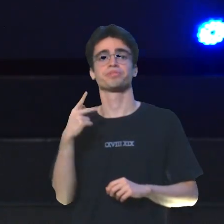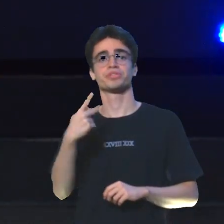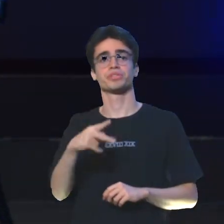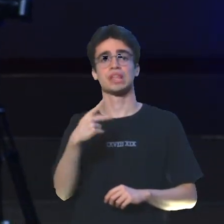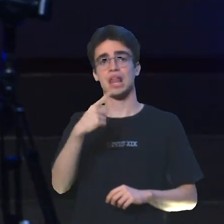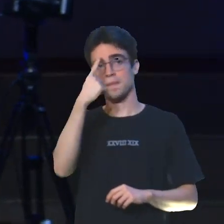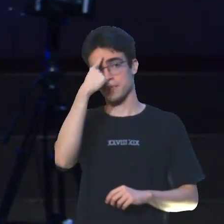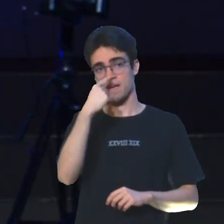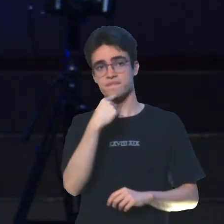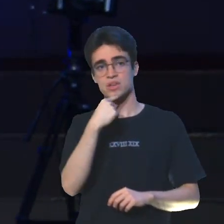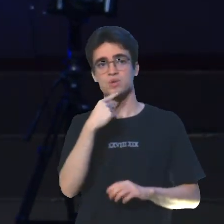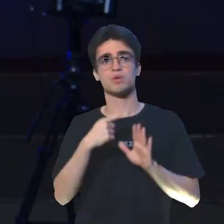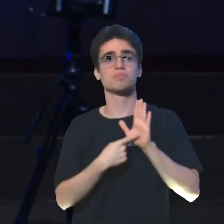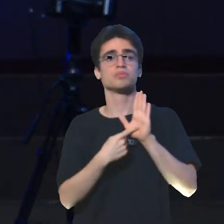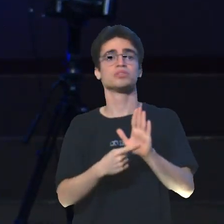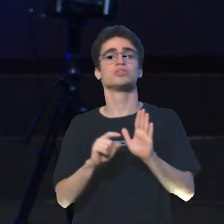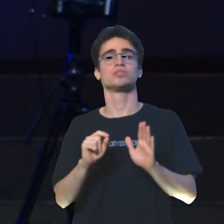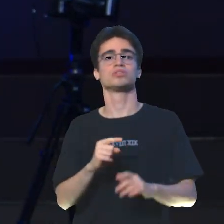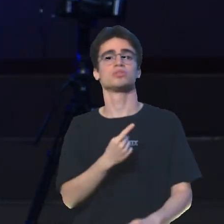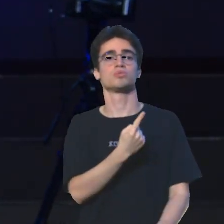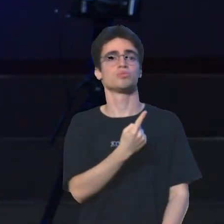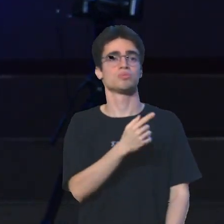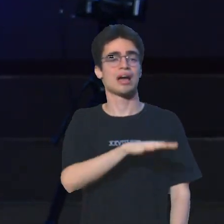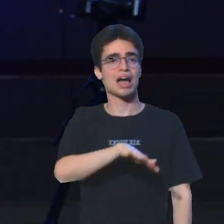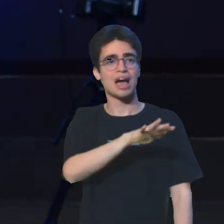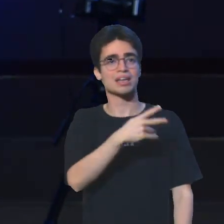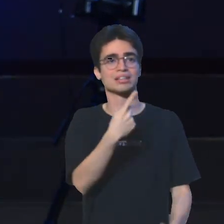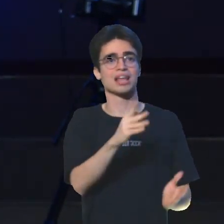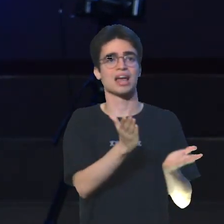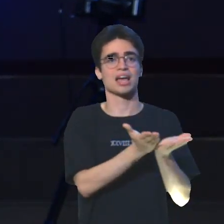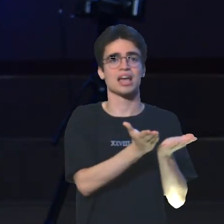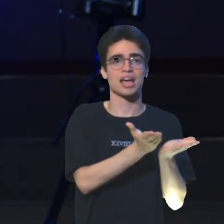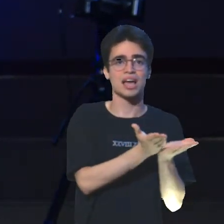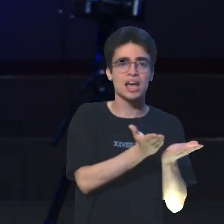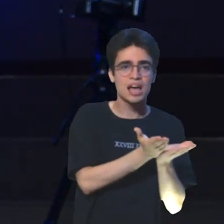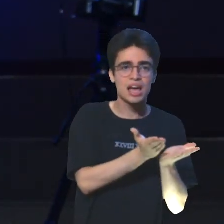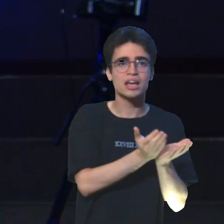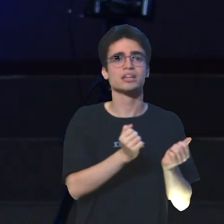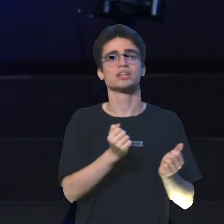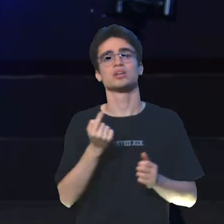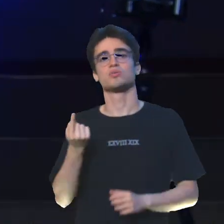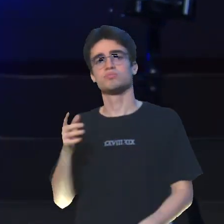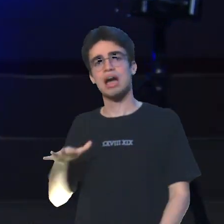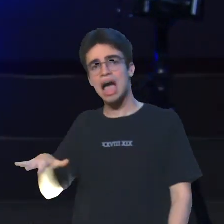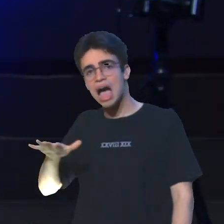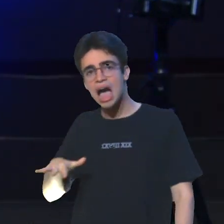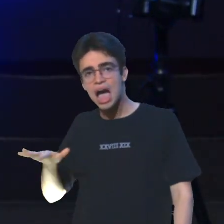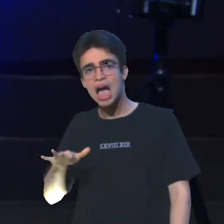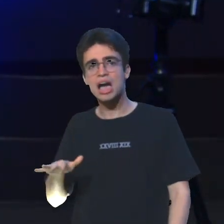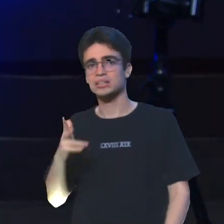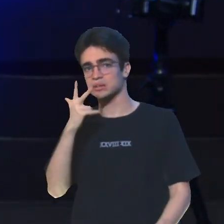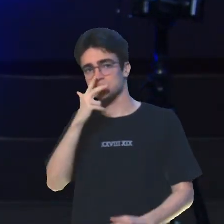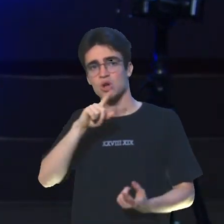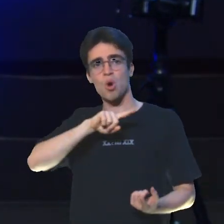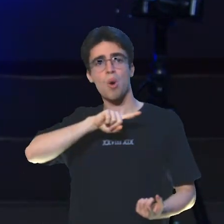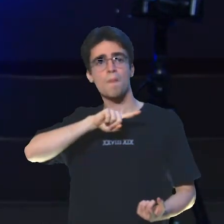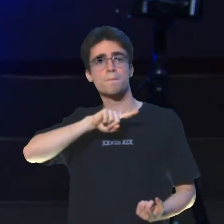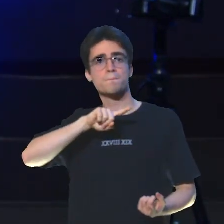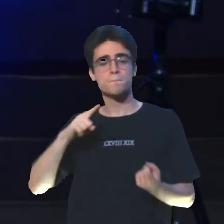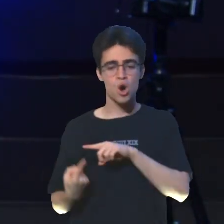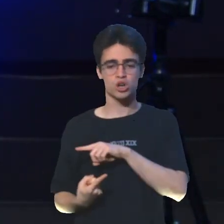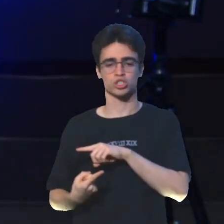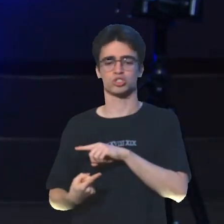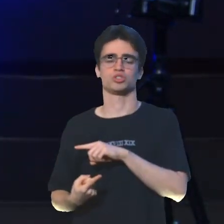dela, apresentava um lado crente dela e um lado oposto do